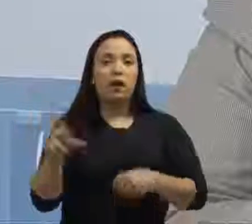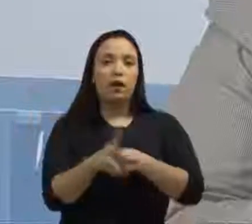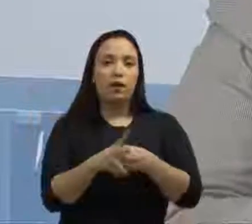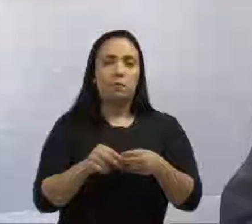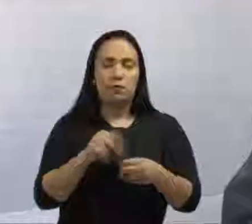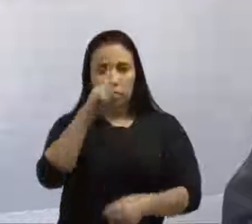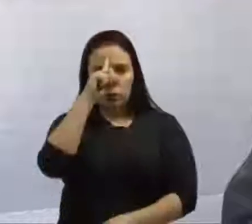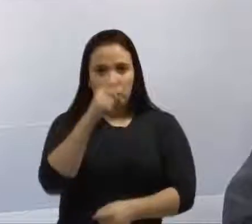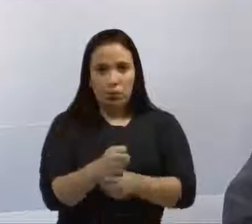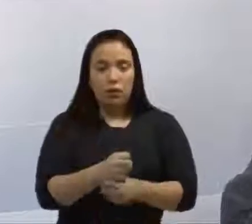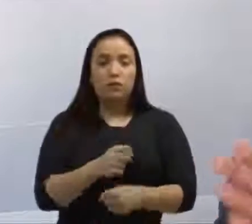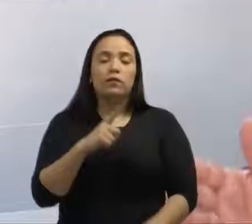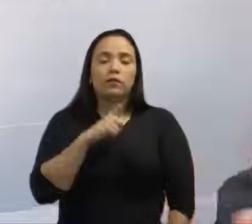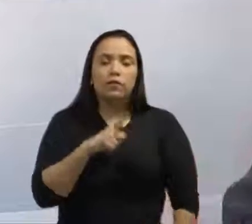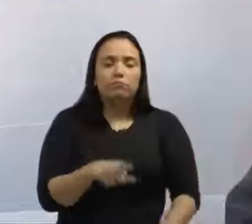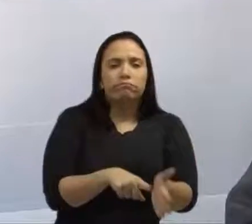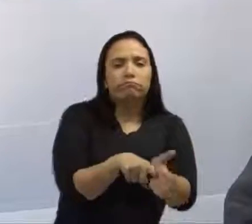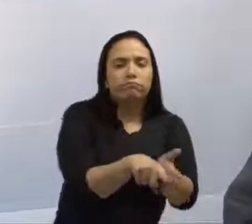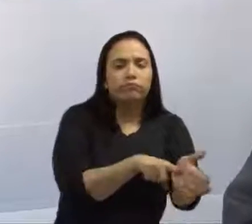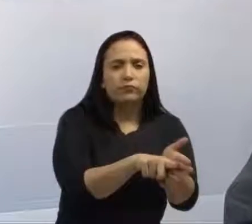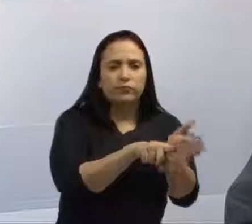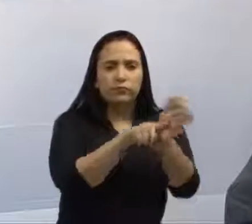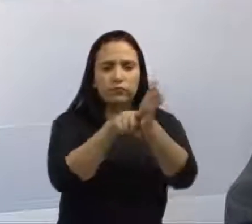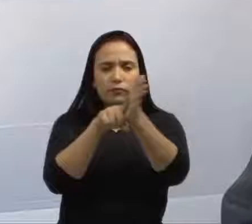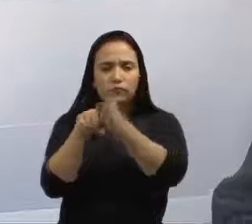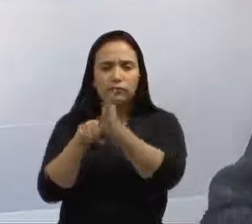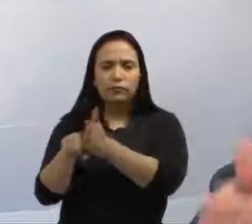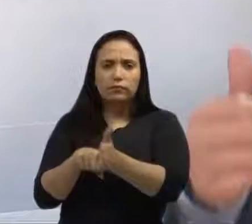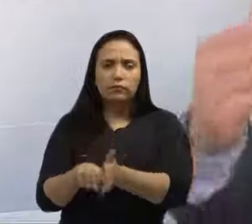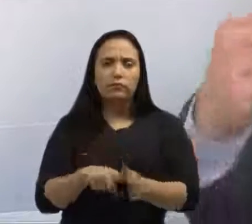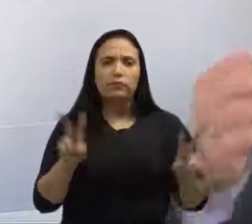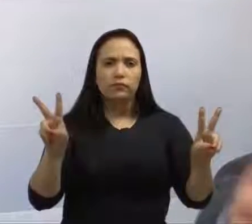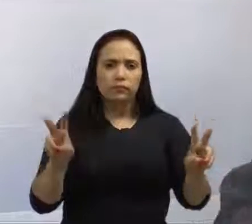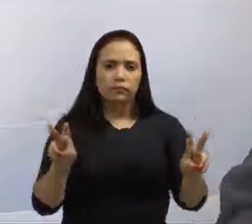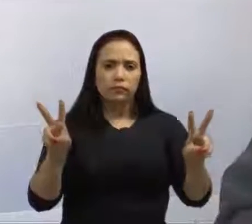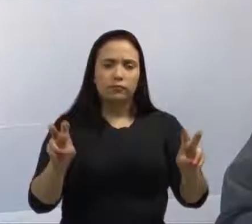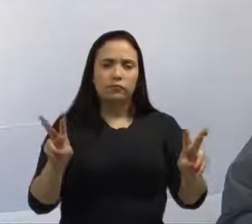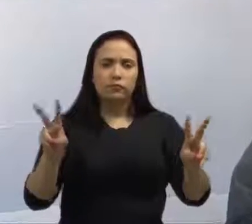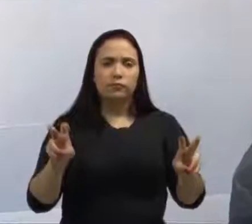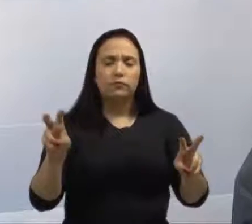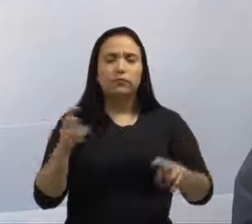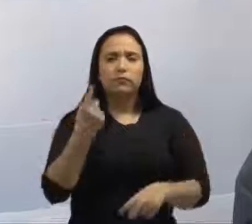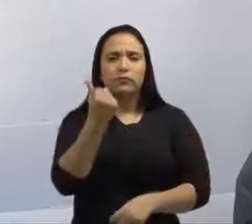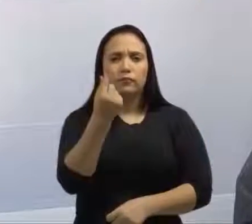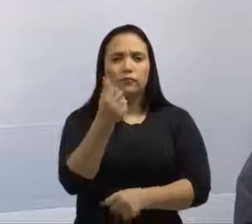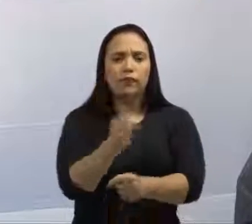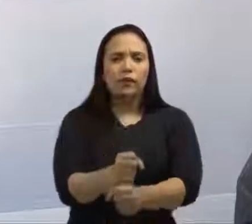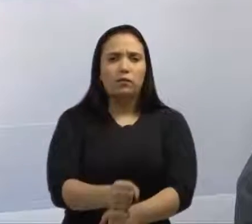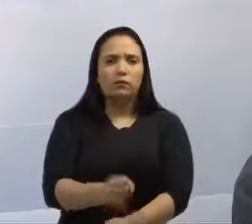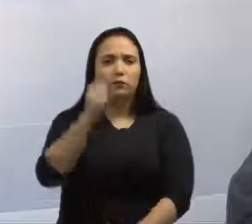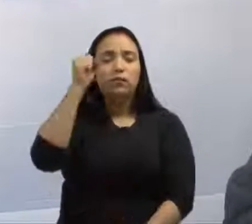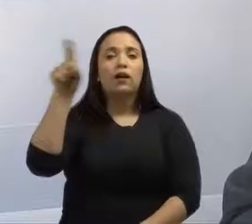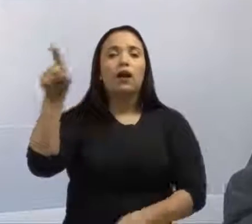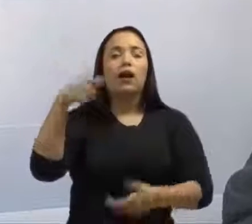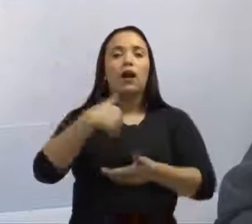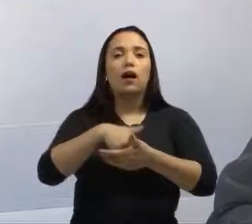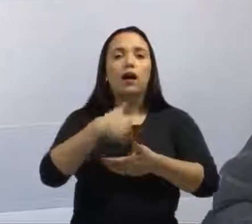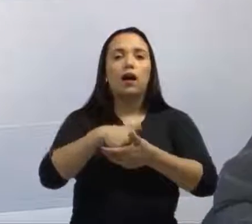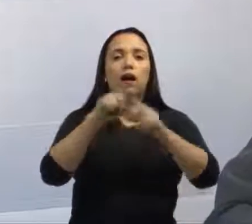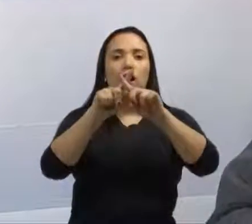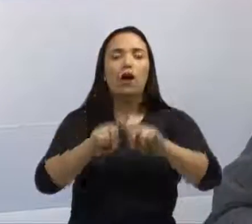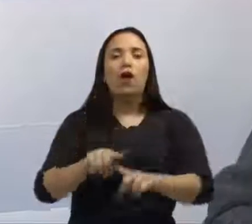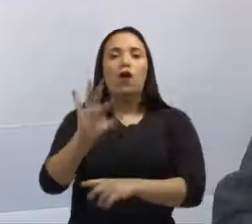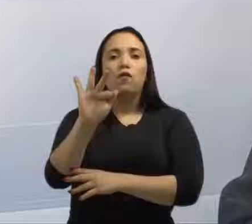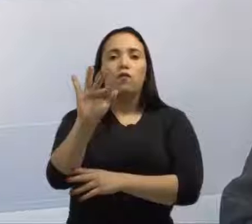Tal. Quando houve a Operação Cartão Vermelho, que falava do superfaturamento do estado da